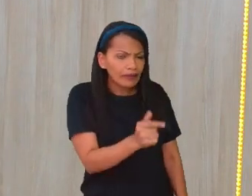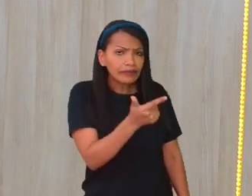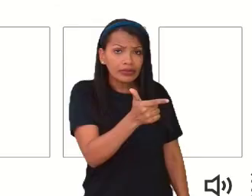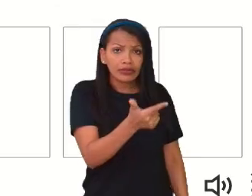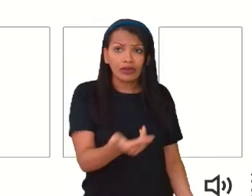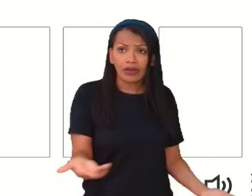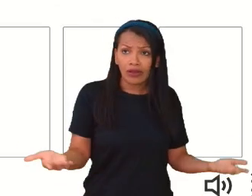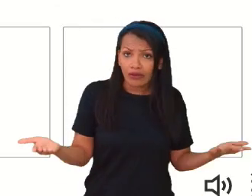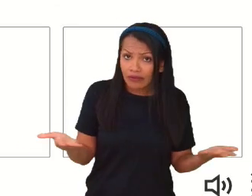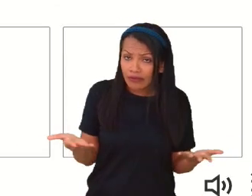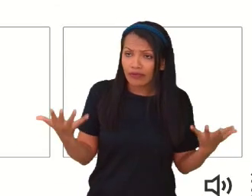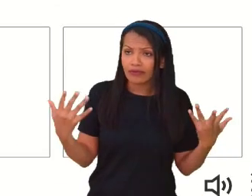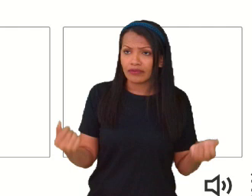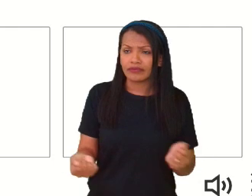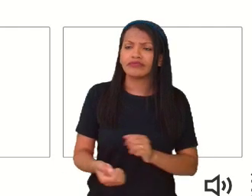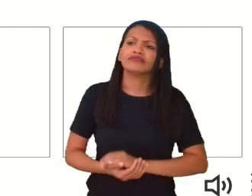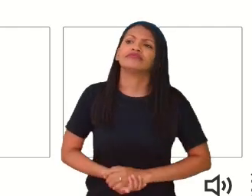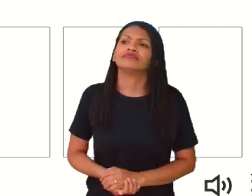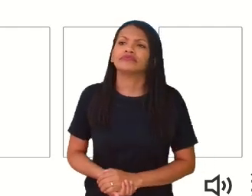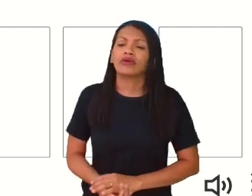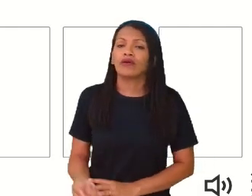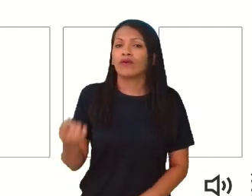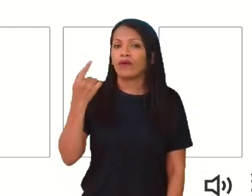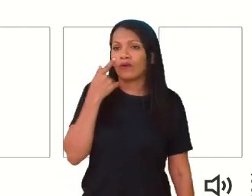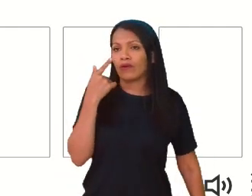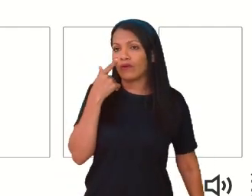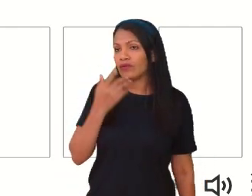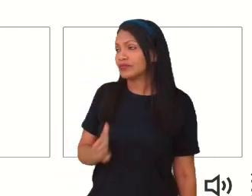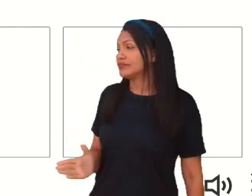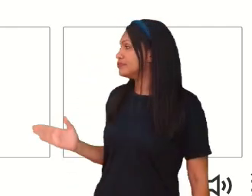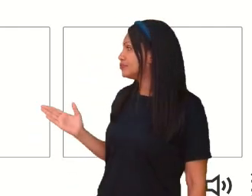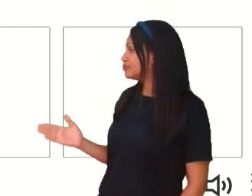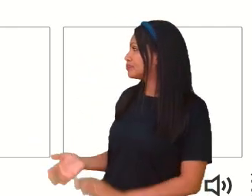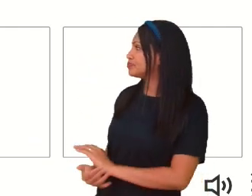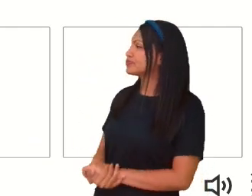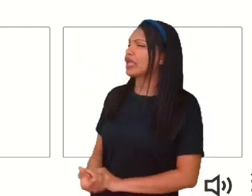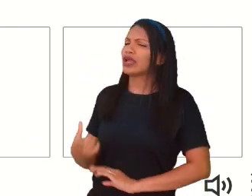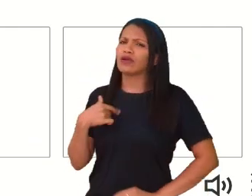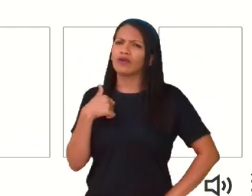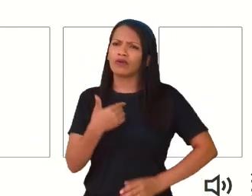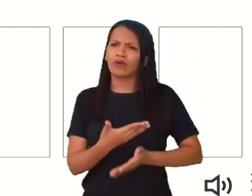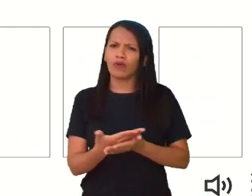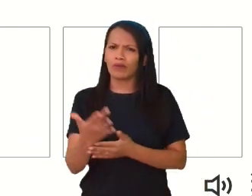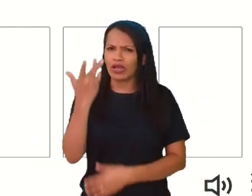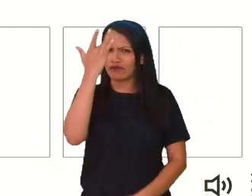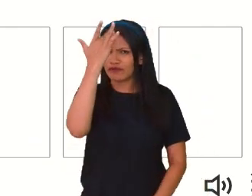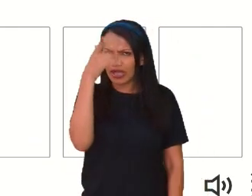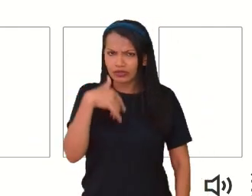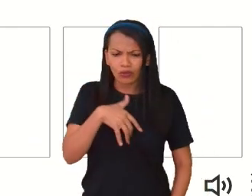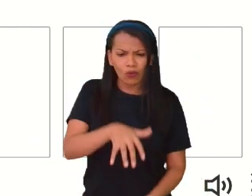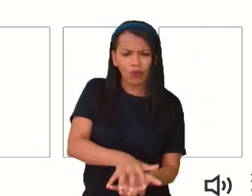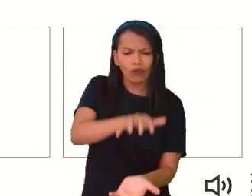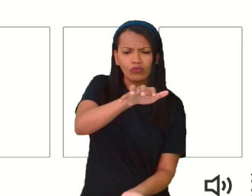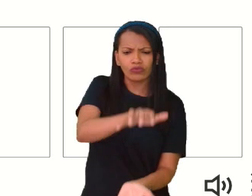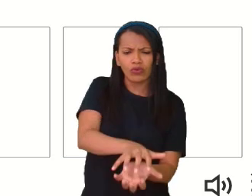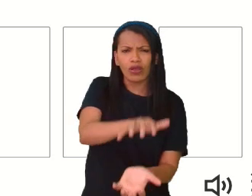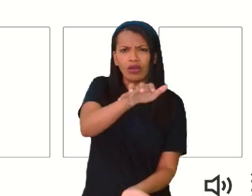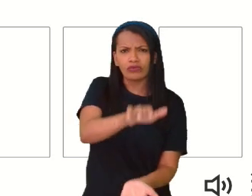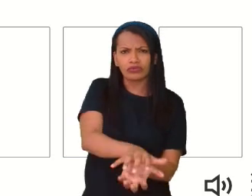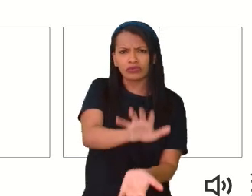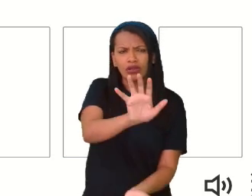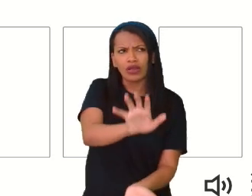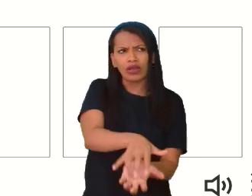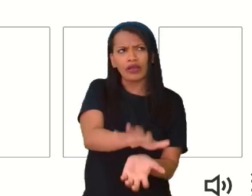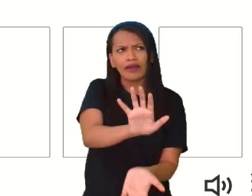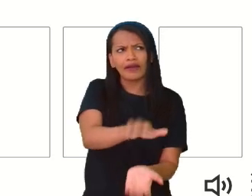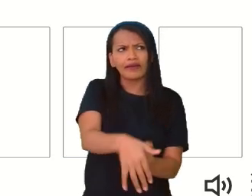comigo hoje. Vamos ver, vamos lá. Olha só, eu tenho aqui, deixa eu começar pelo fácil, um jacaré. Um jacaré é um